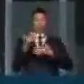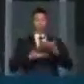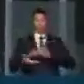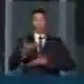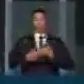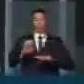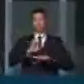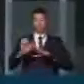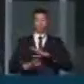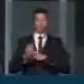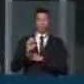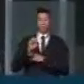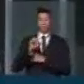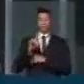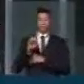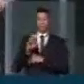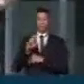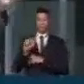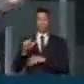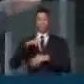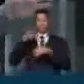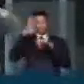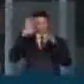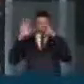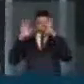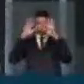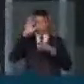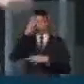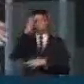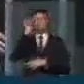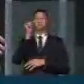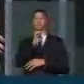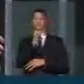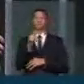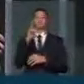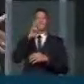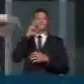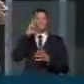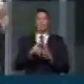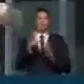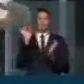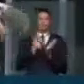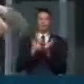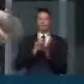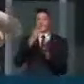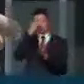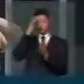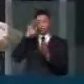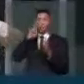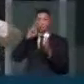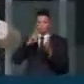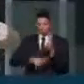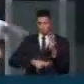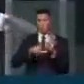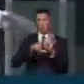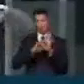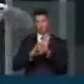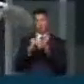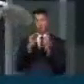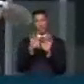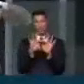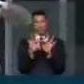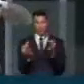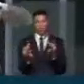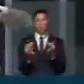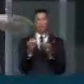do espaço sideral, da imaginação de quem não vê a realidade das coisas, de quem não lê a lei, com uma